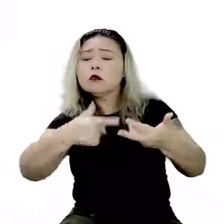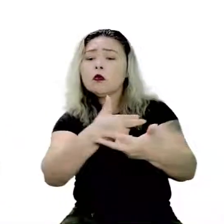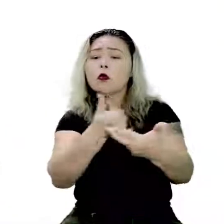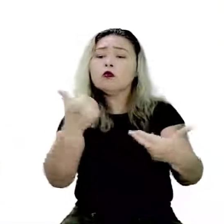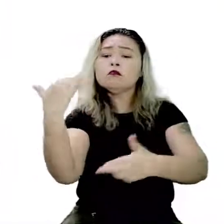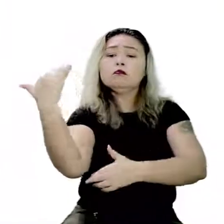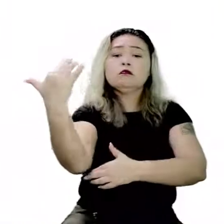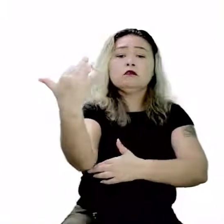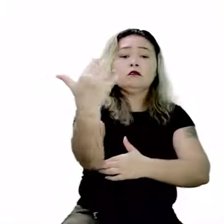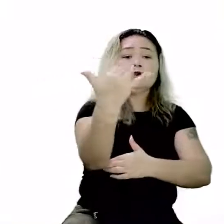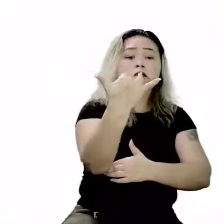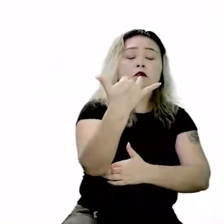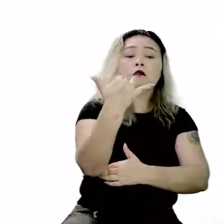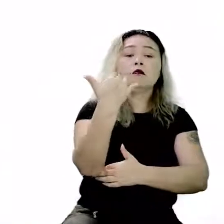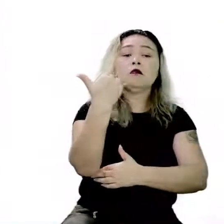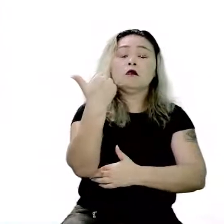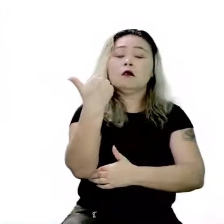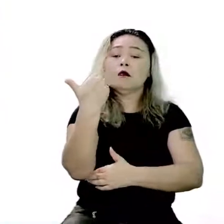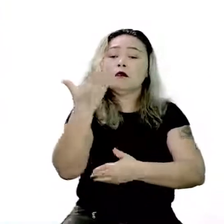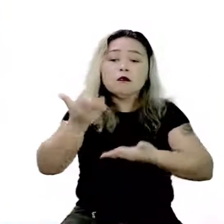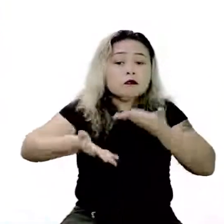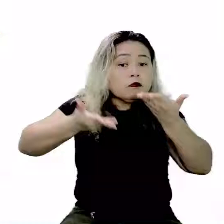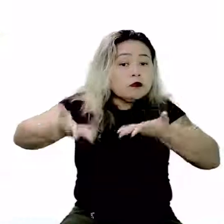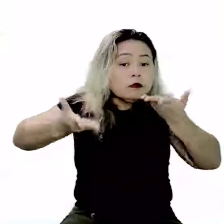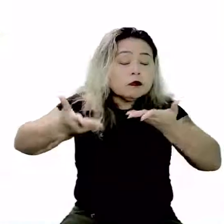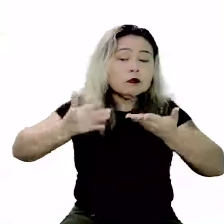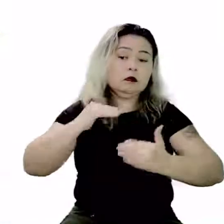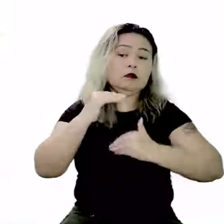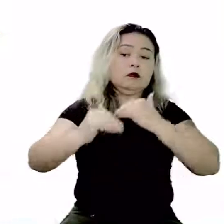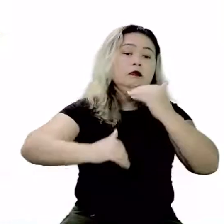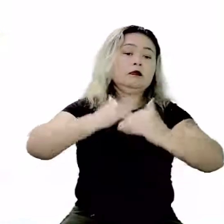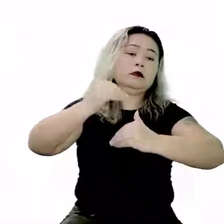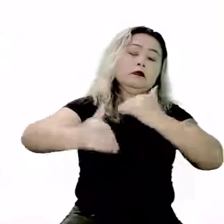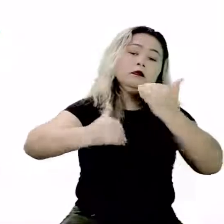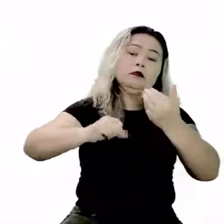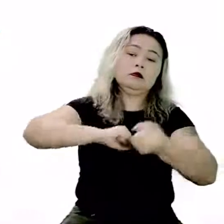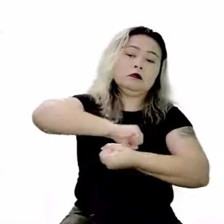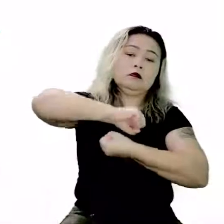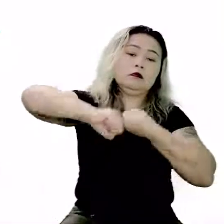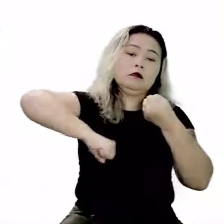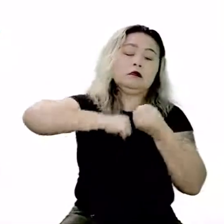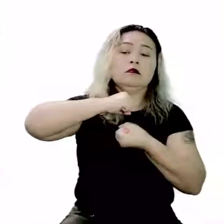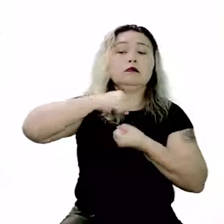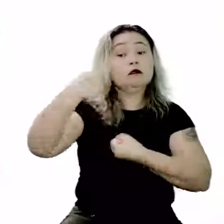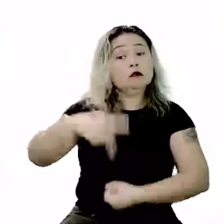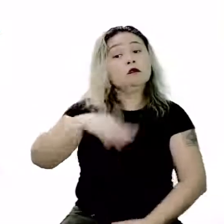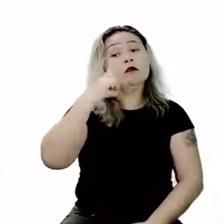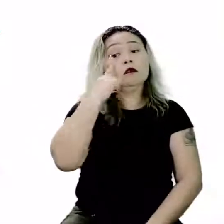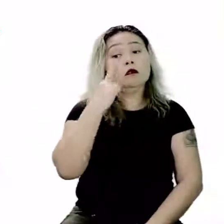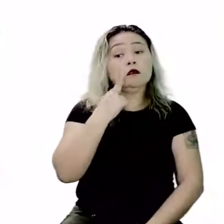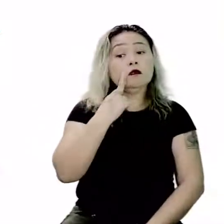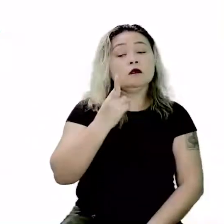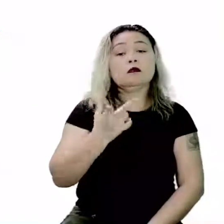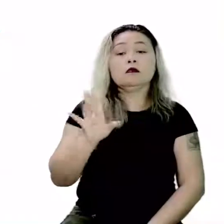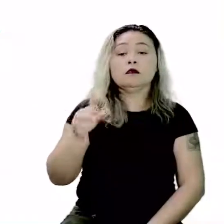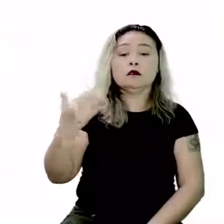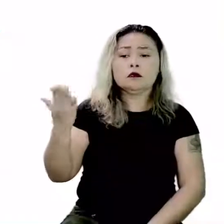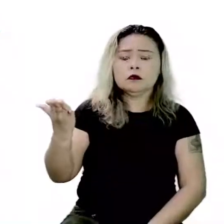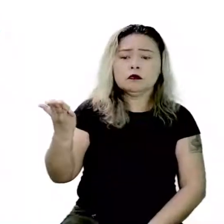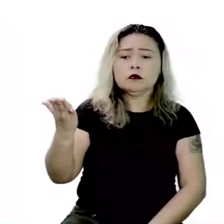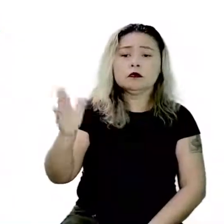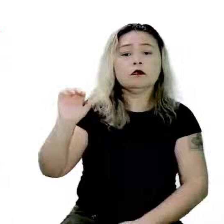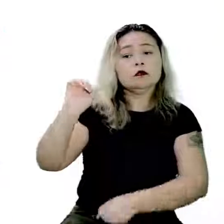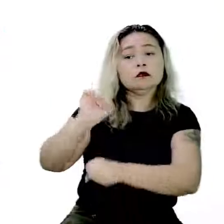recursos naturais de forma a favorecer o desenvolvimento sustentável. Opa!